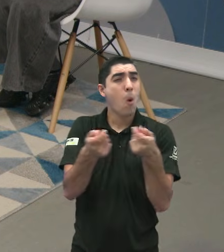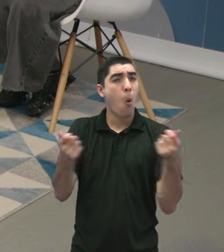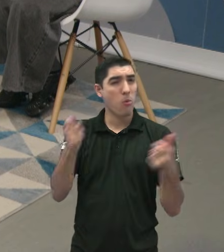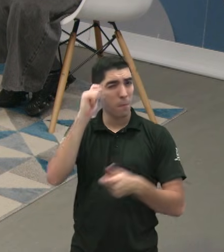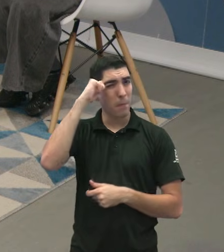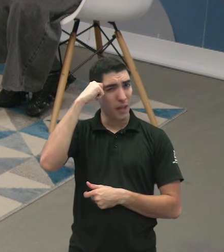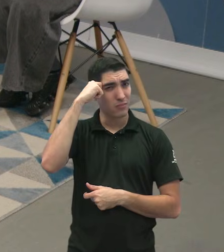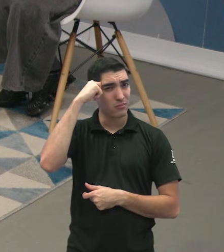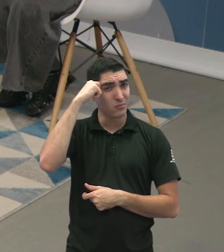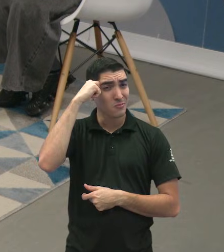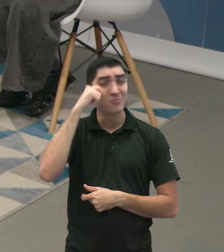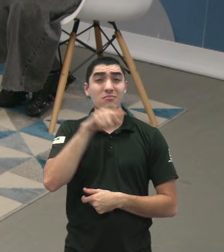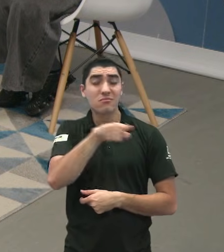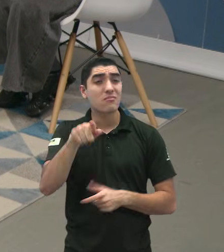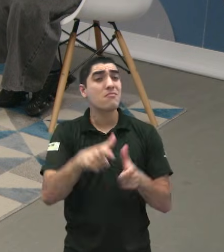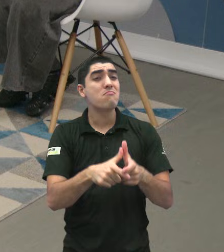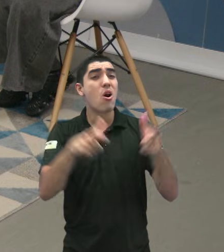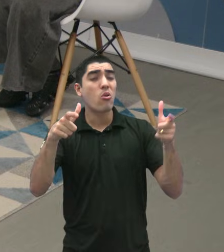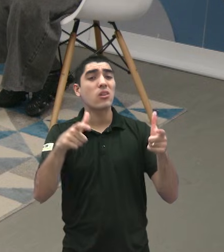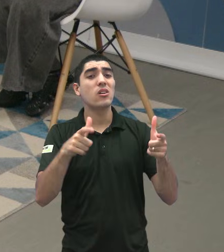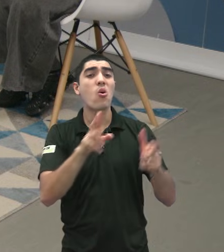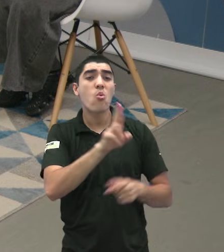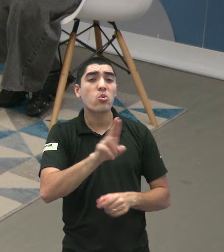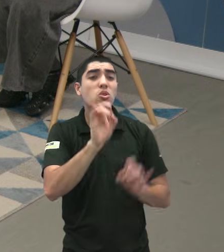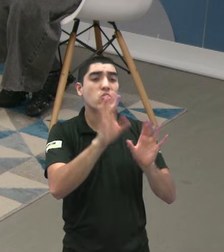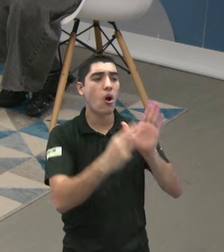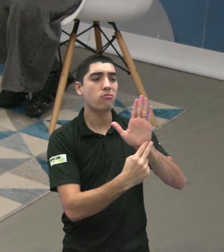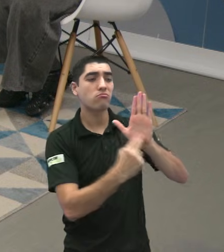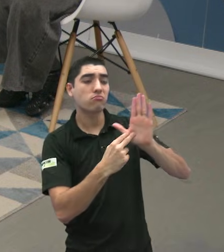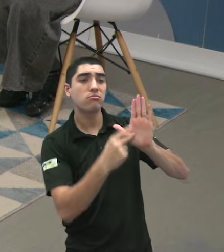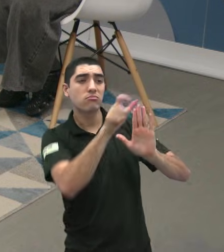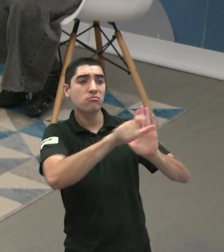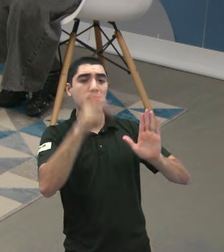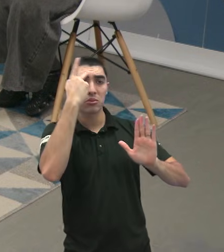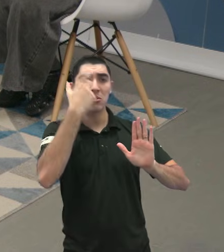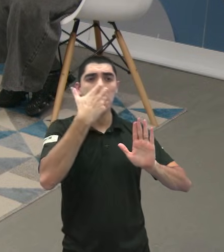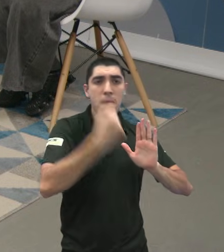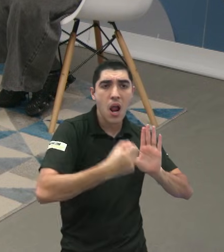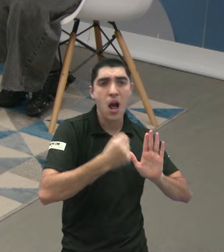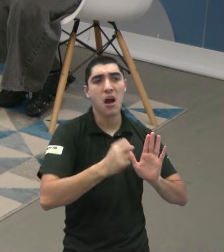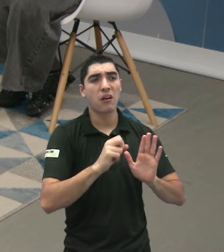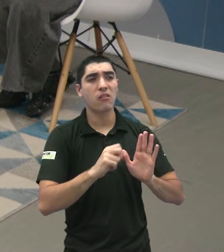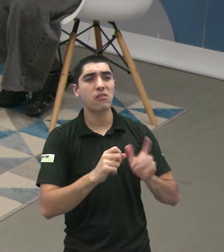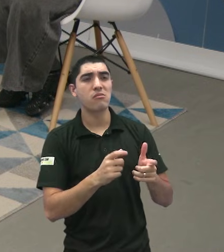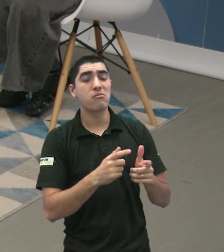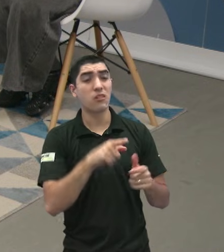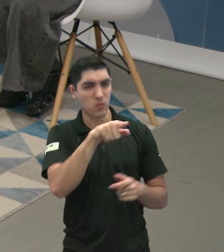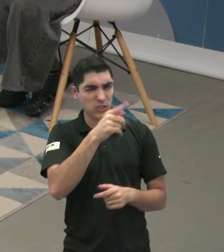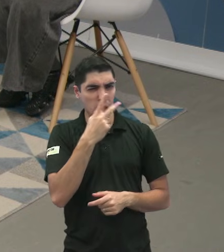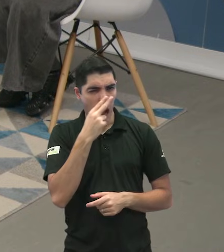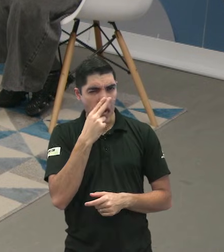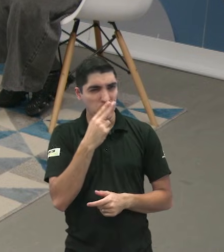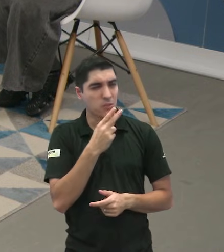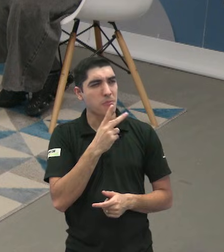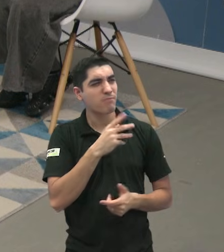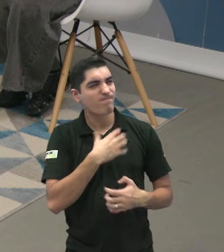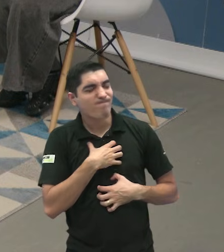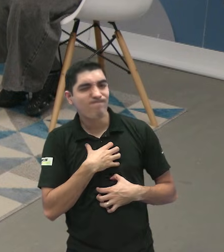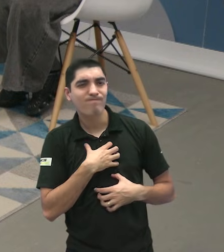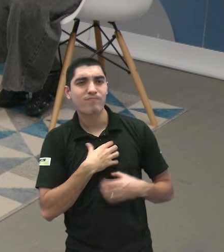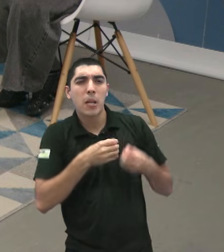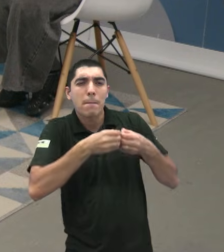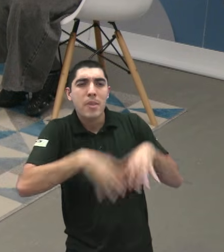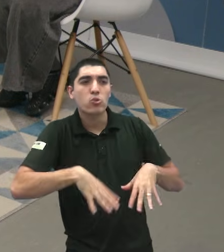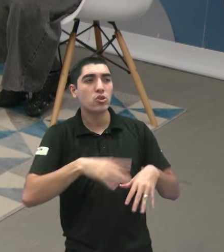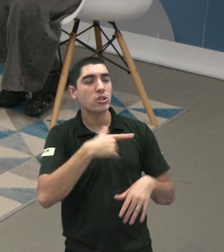mais bibliografias brancas que negras. Isso afeta, né, na sua visão, a